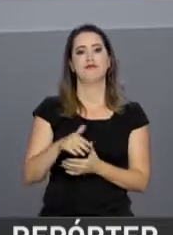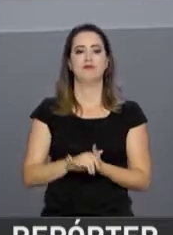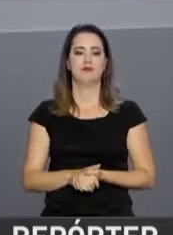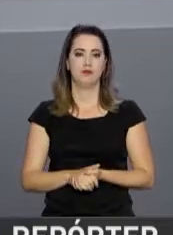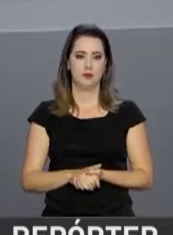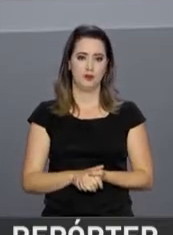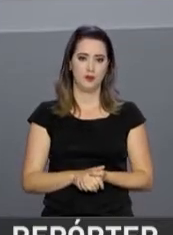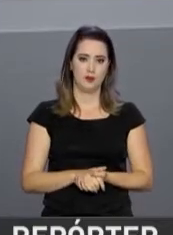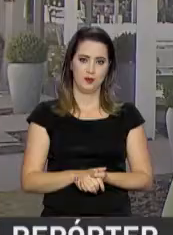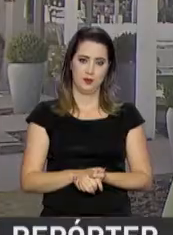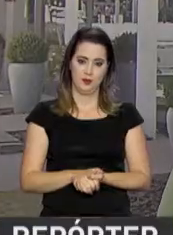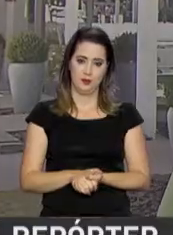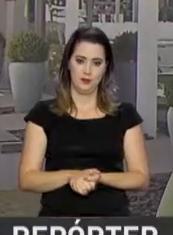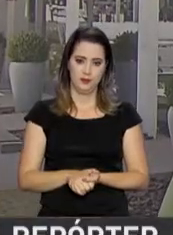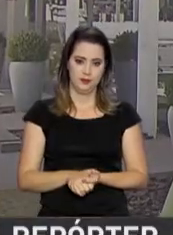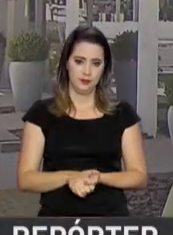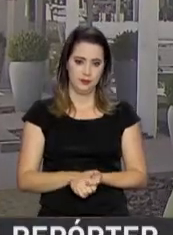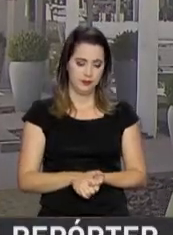pacientes